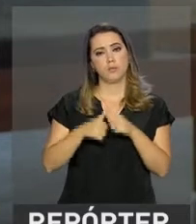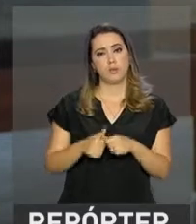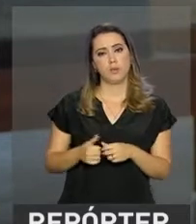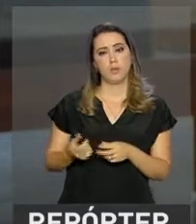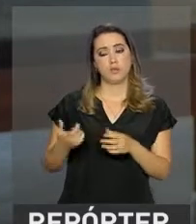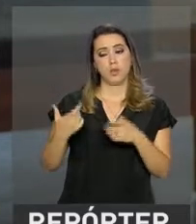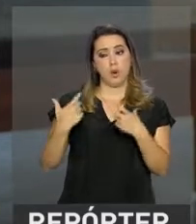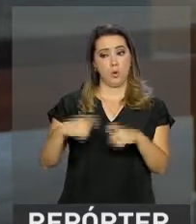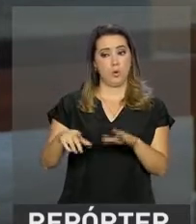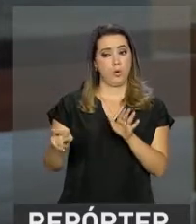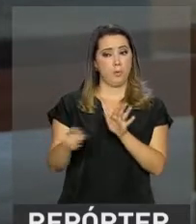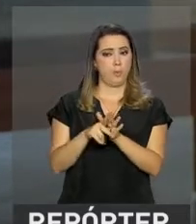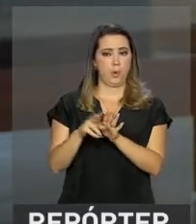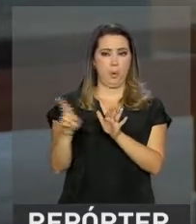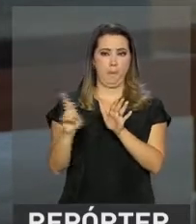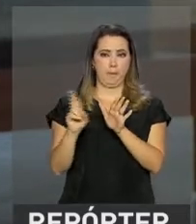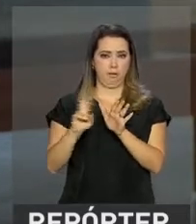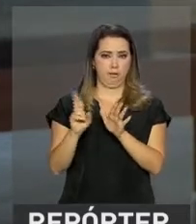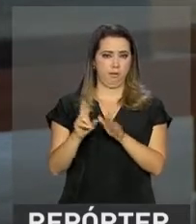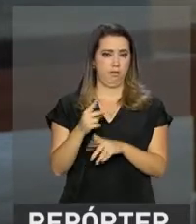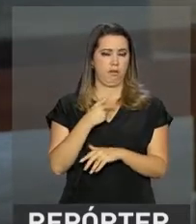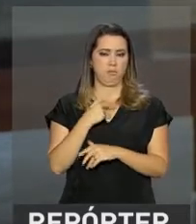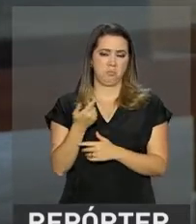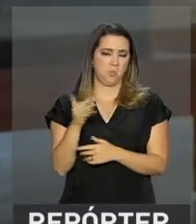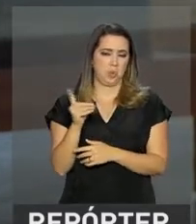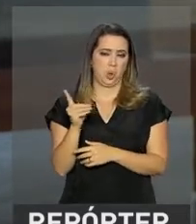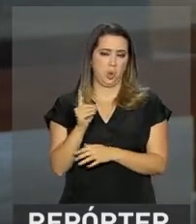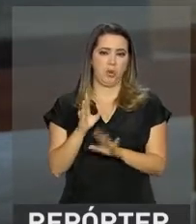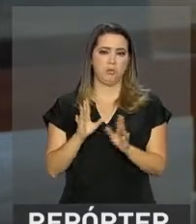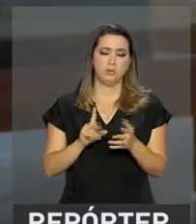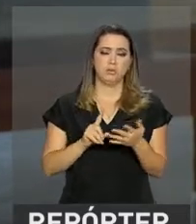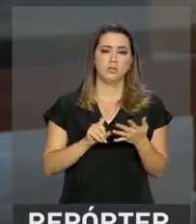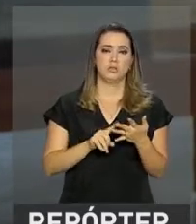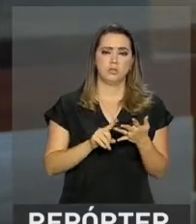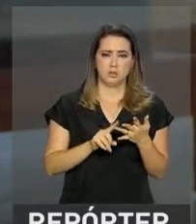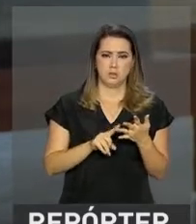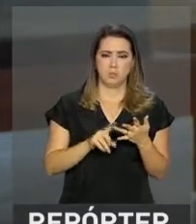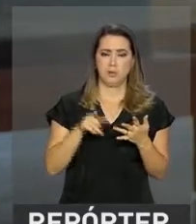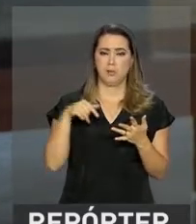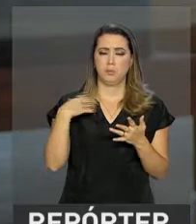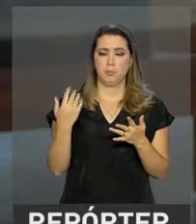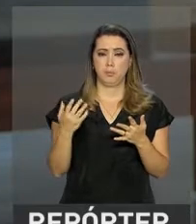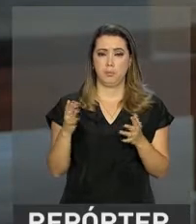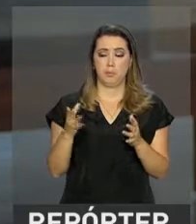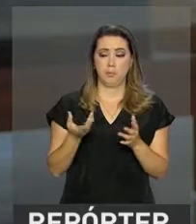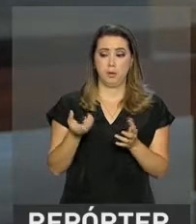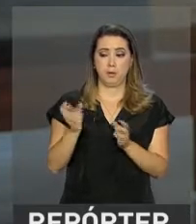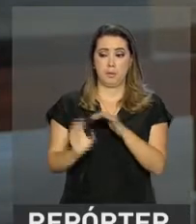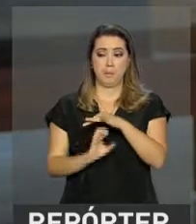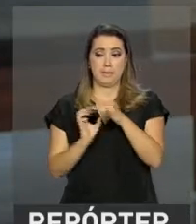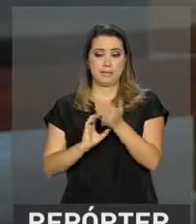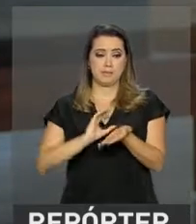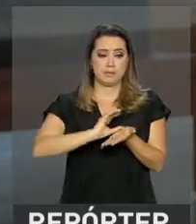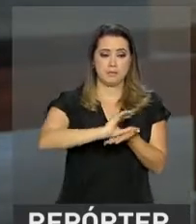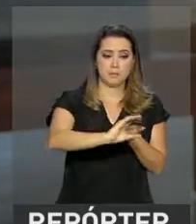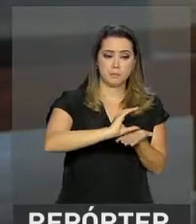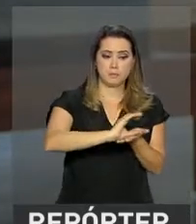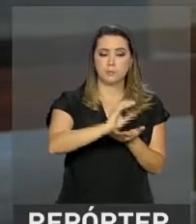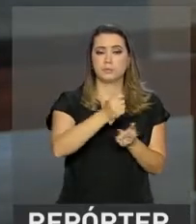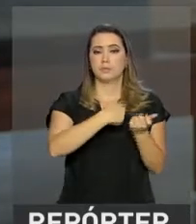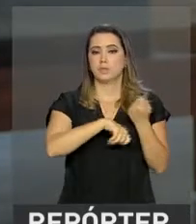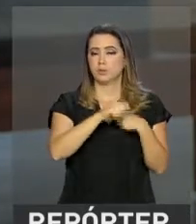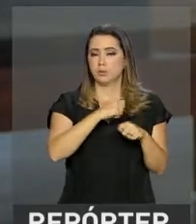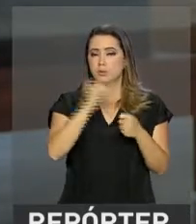moeda local, está em real e não em dólar, e também pela grande quantidade de investidores estrangeiros na